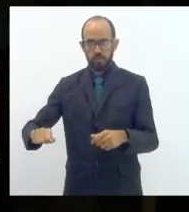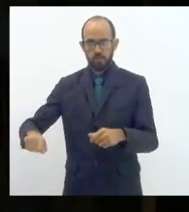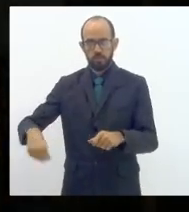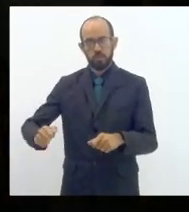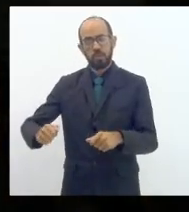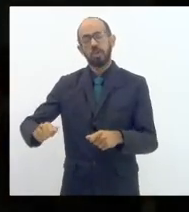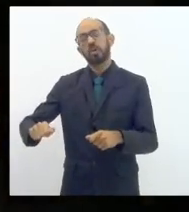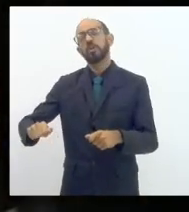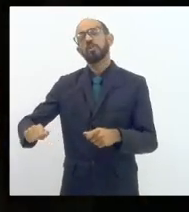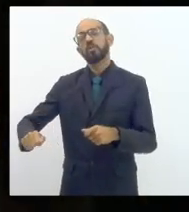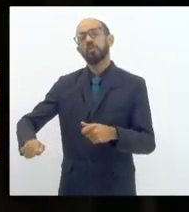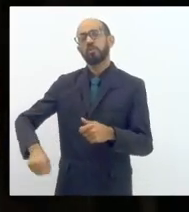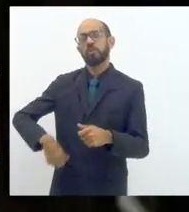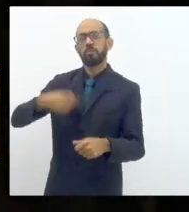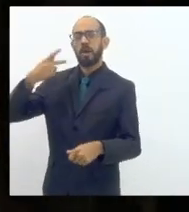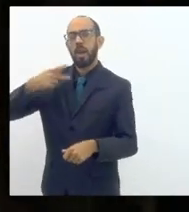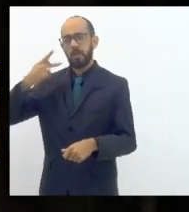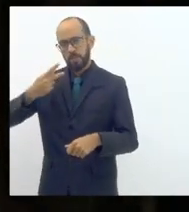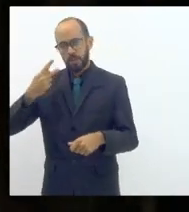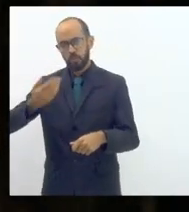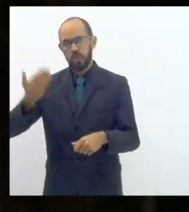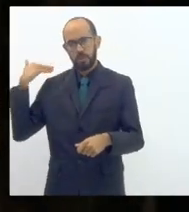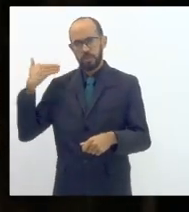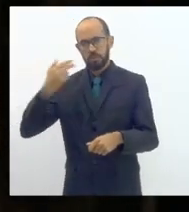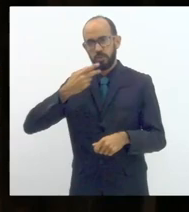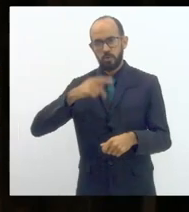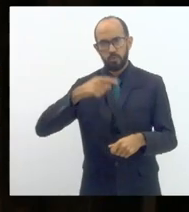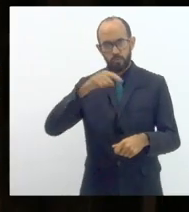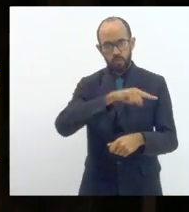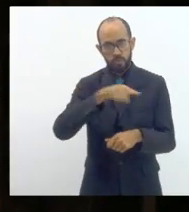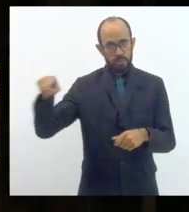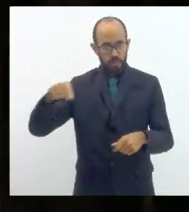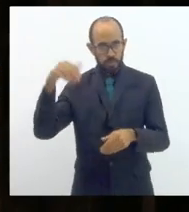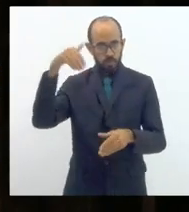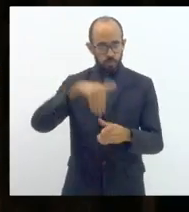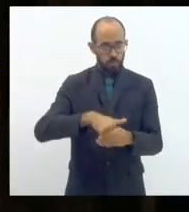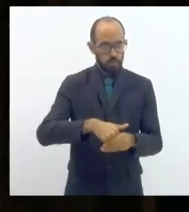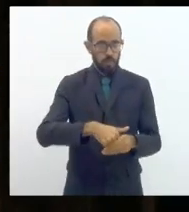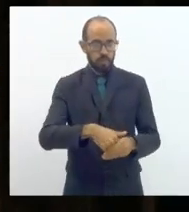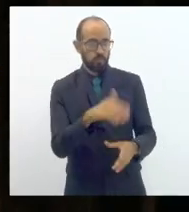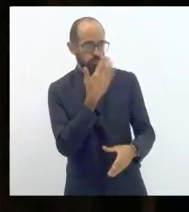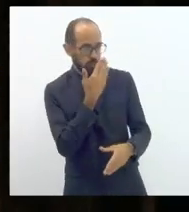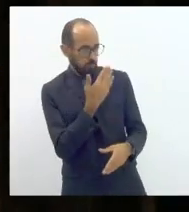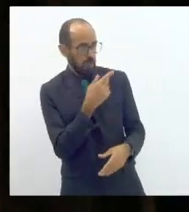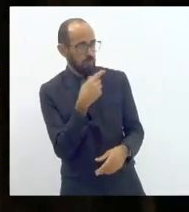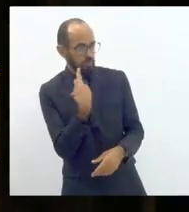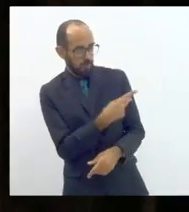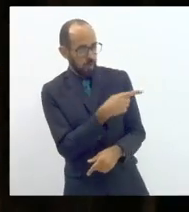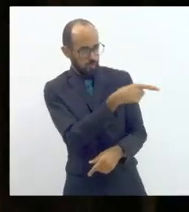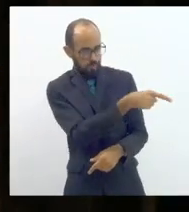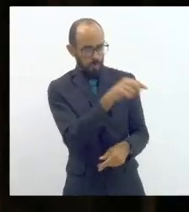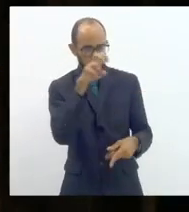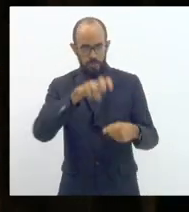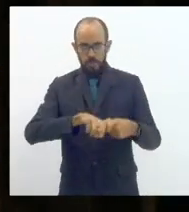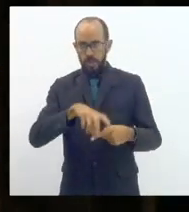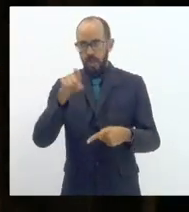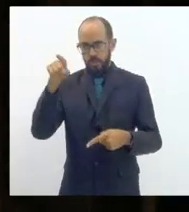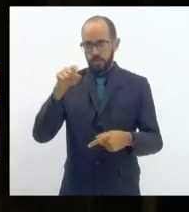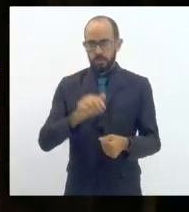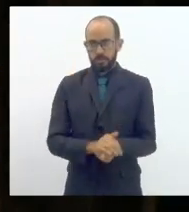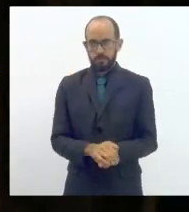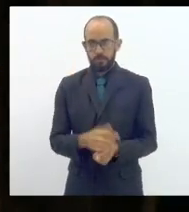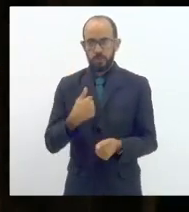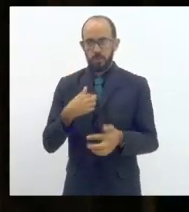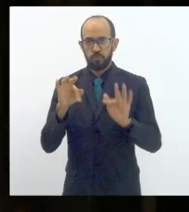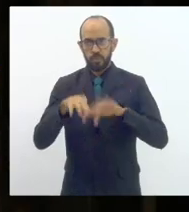edição, disse, vocês estão elegendo o espelho de vocês para sentar naquela cadeira. Então, eu encerro